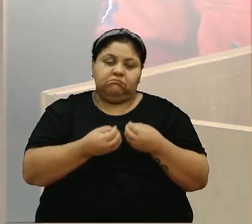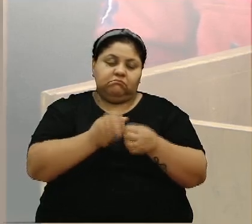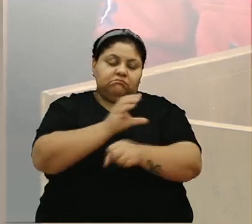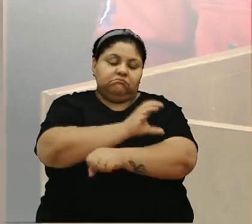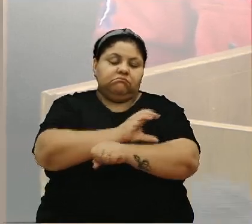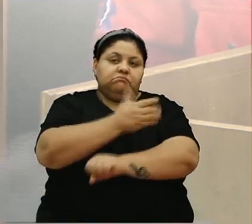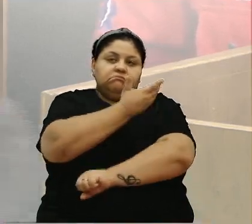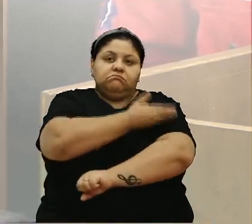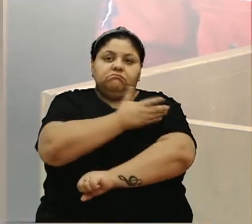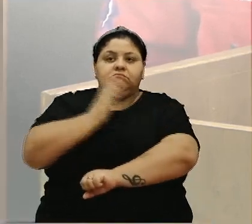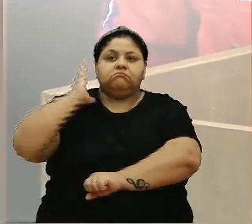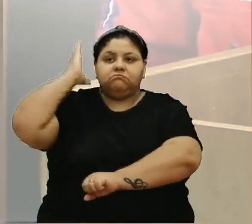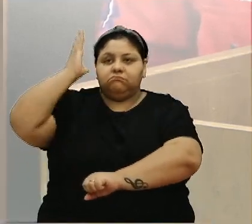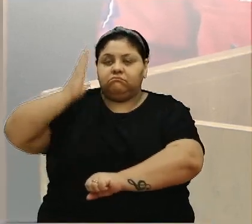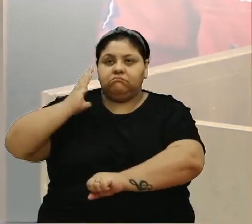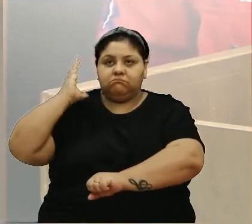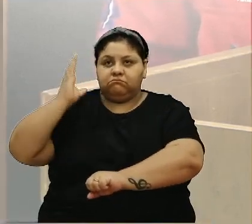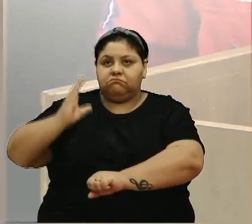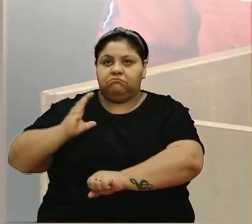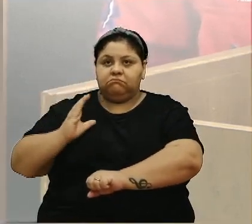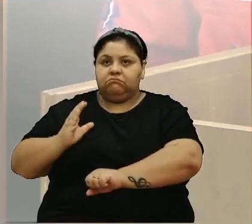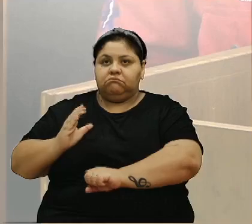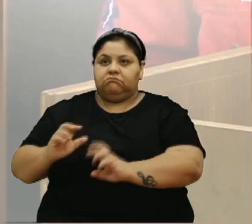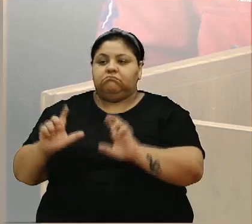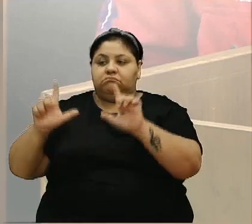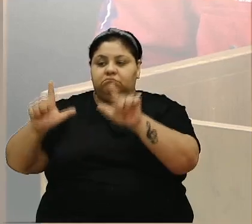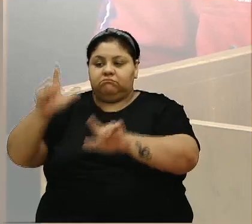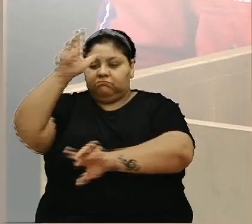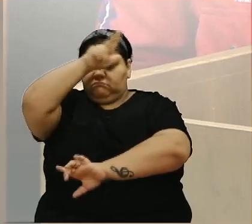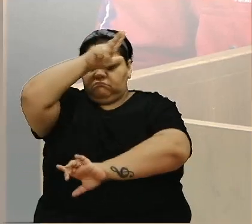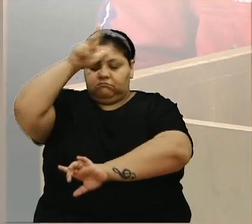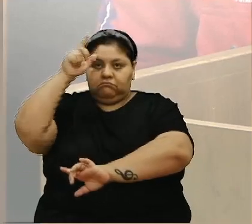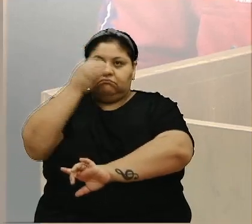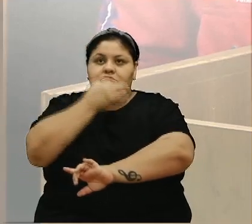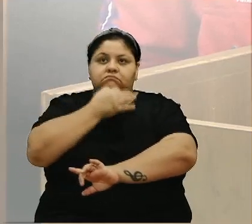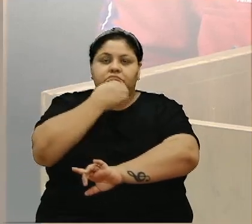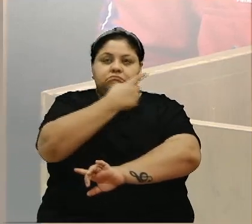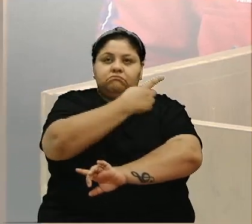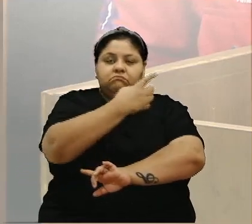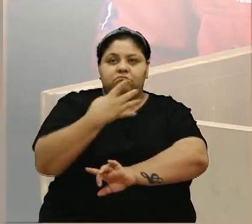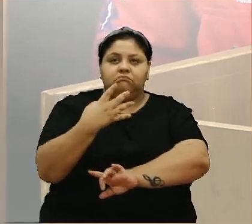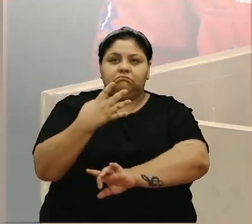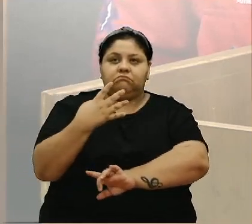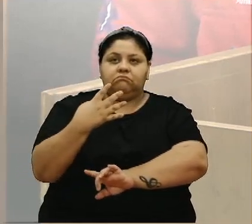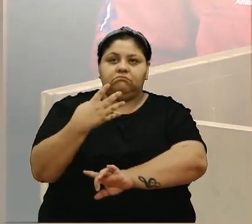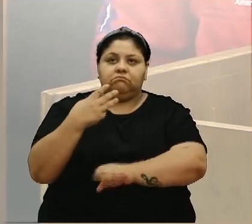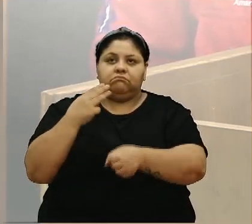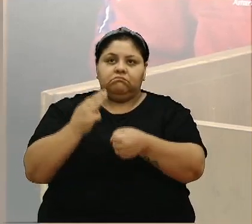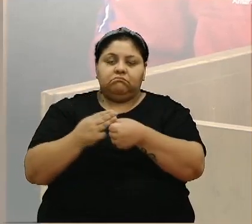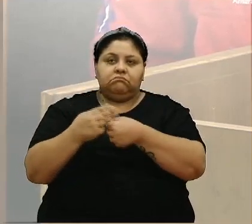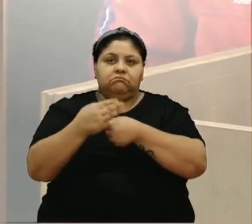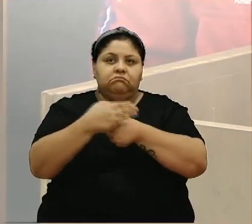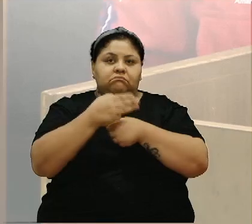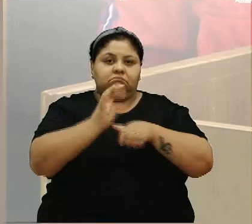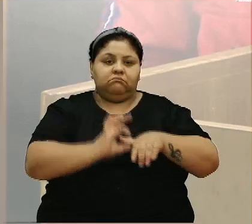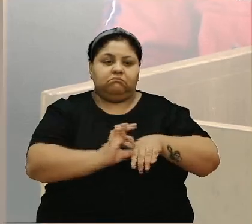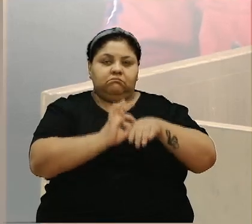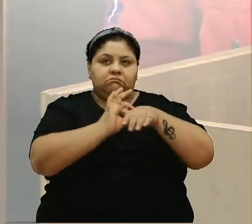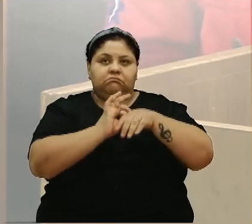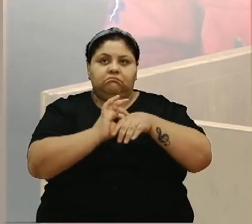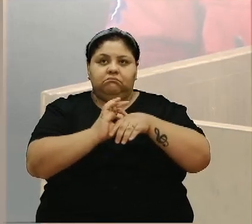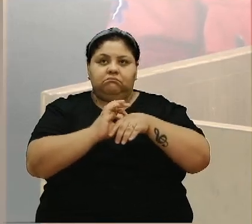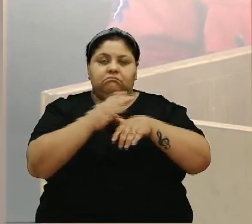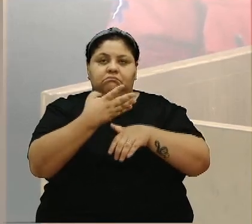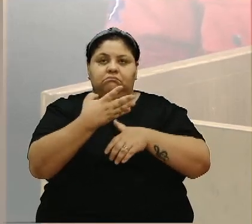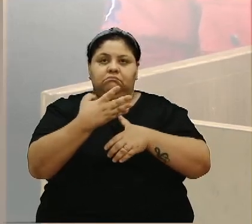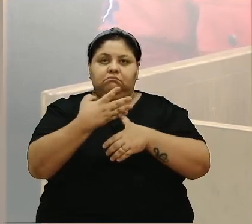treinamentos e palestras em toda a rede municipal de Caxias do Sul e nos 14 municípios regido pela 4ª CREA. E junto a